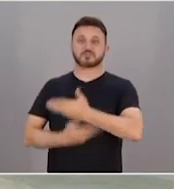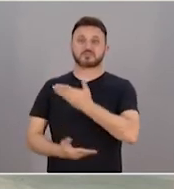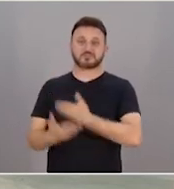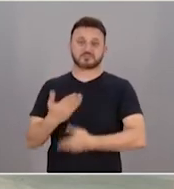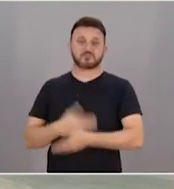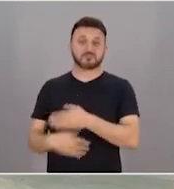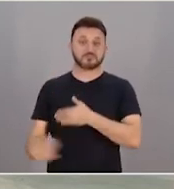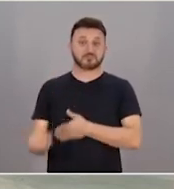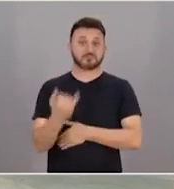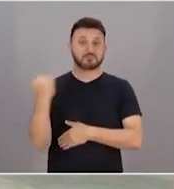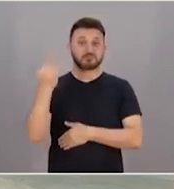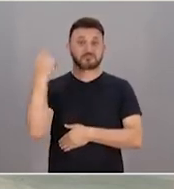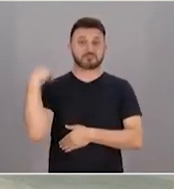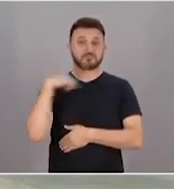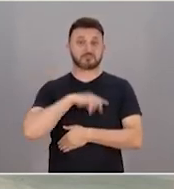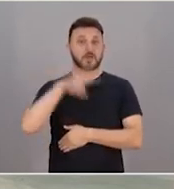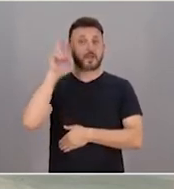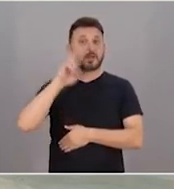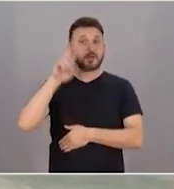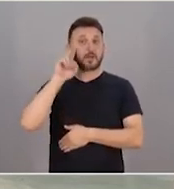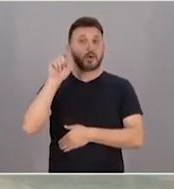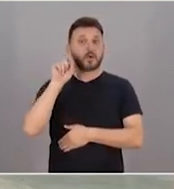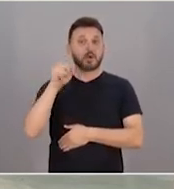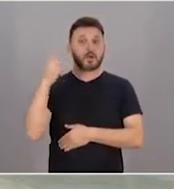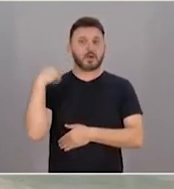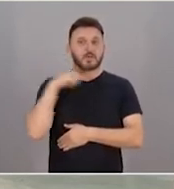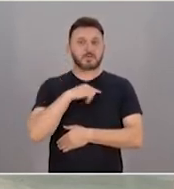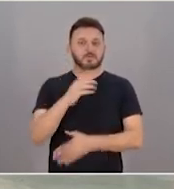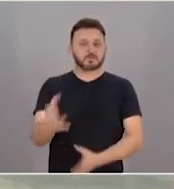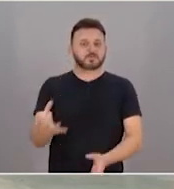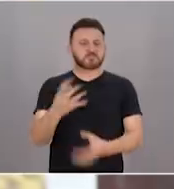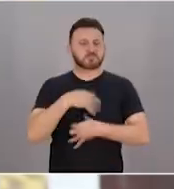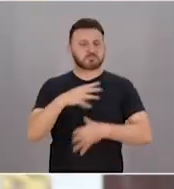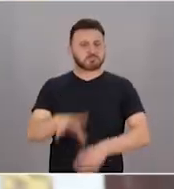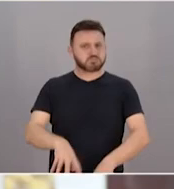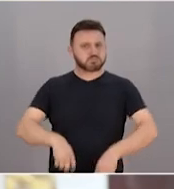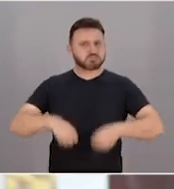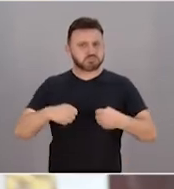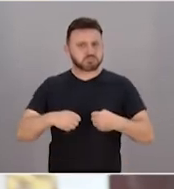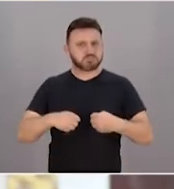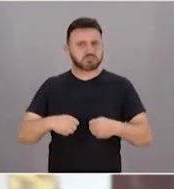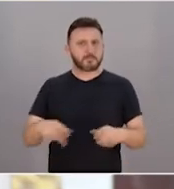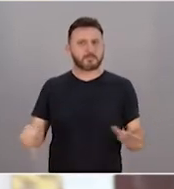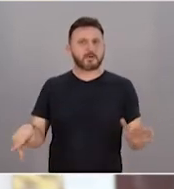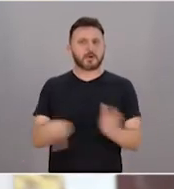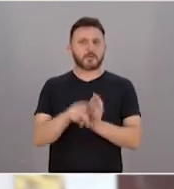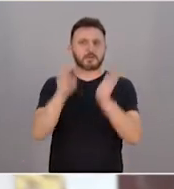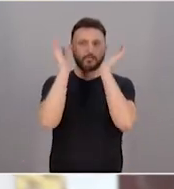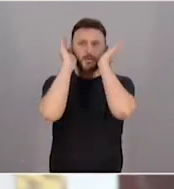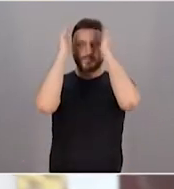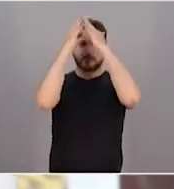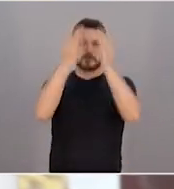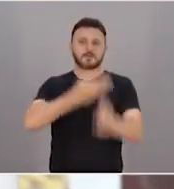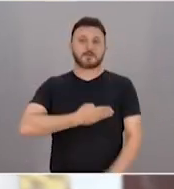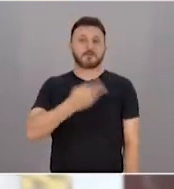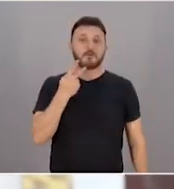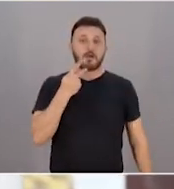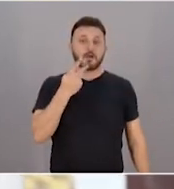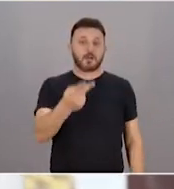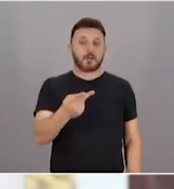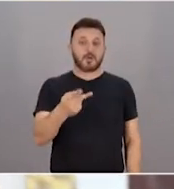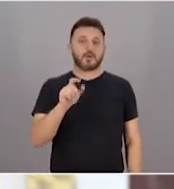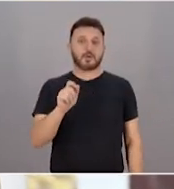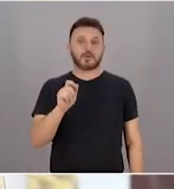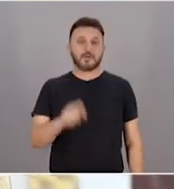É importante que o antídoto mais radical, diz Papa Francisco, ao vírus